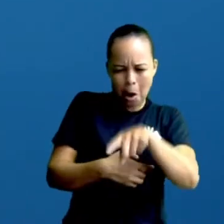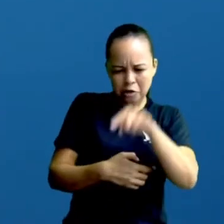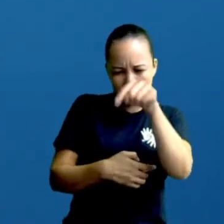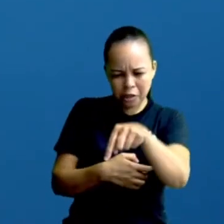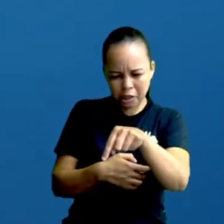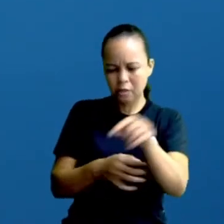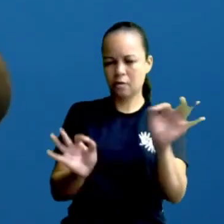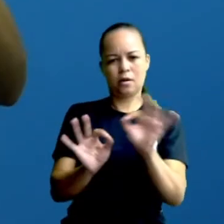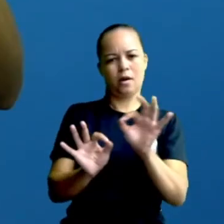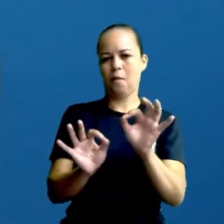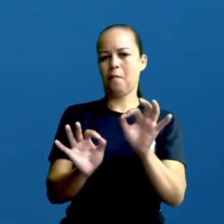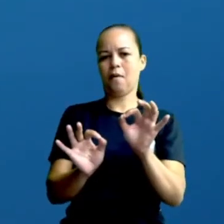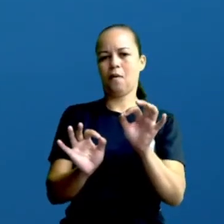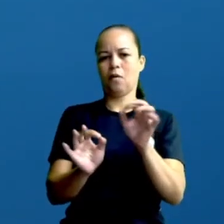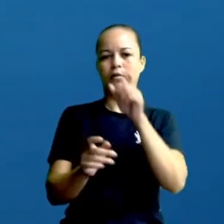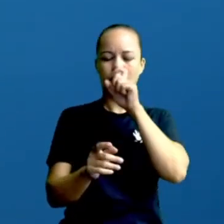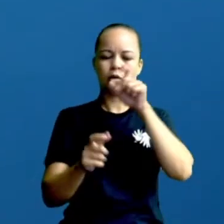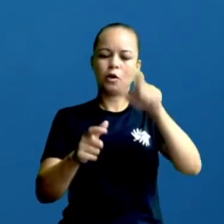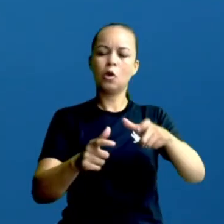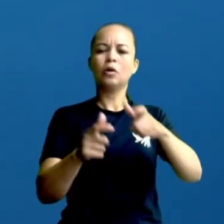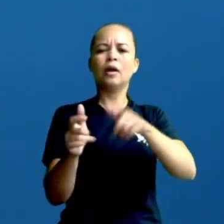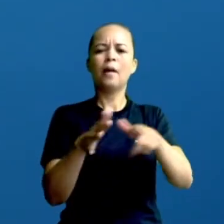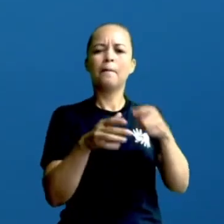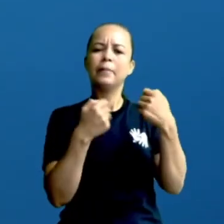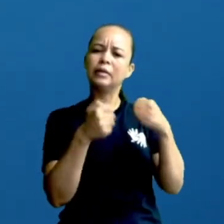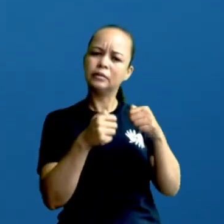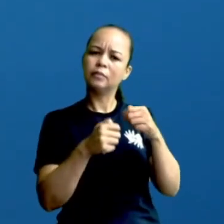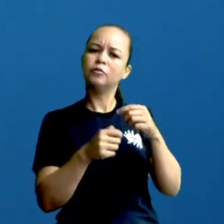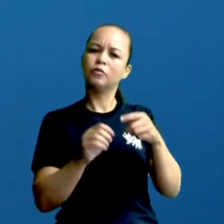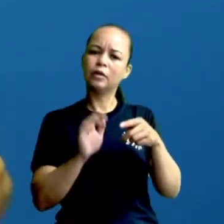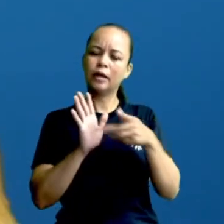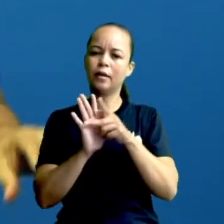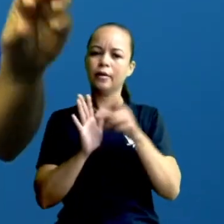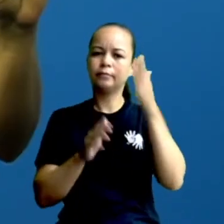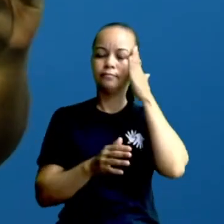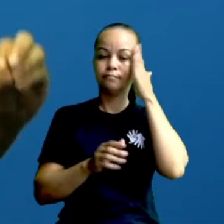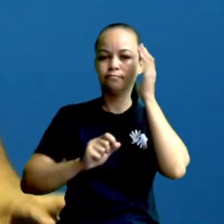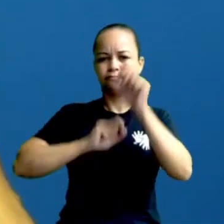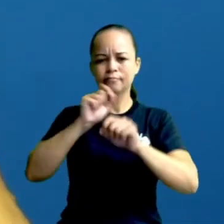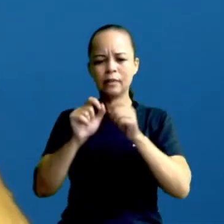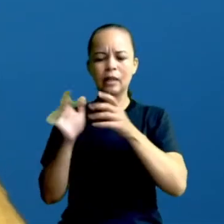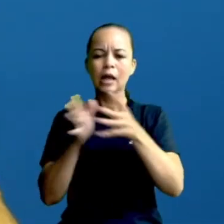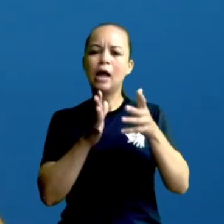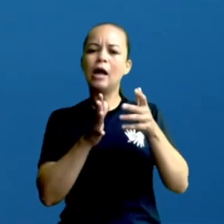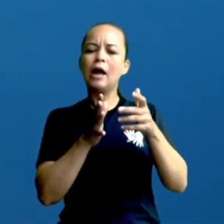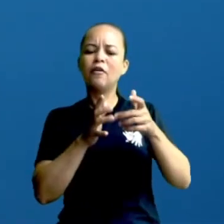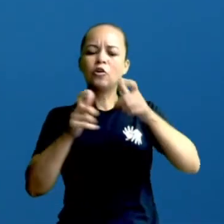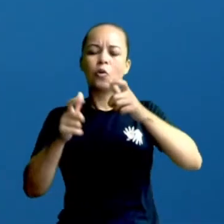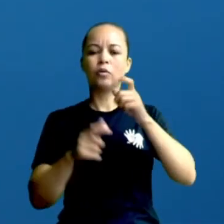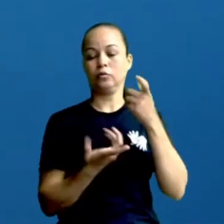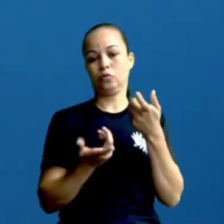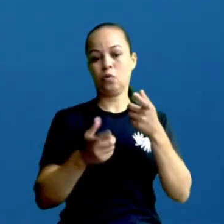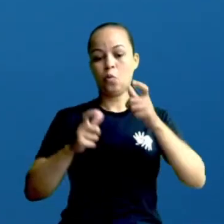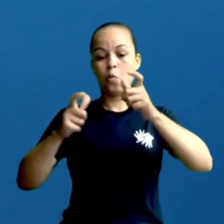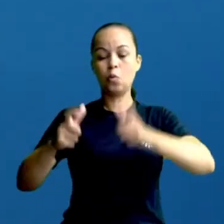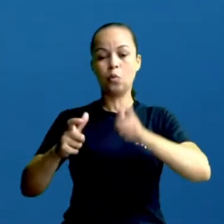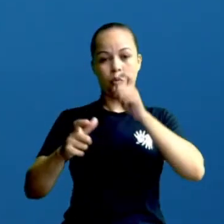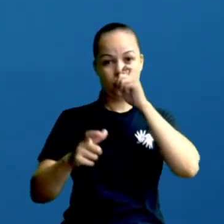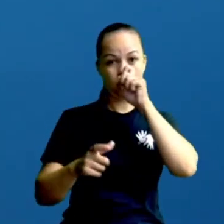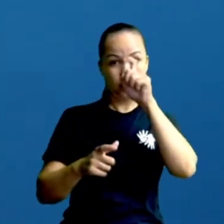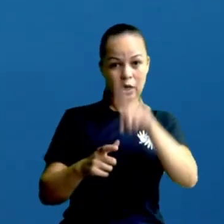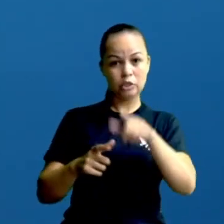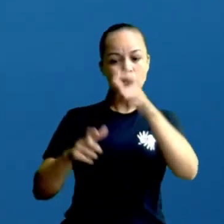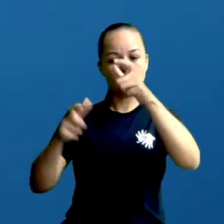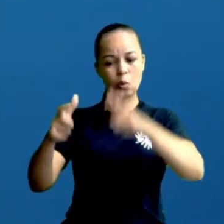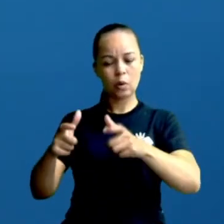de formiguinha, a gente não faz a nossa parte naquele lugarzinho ali, no pequeno, e que isso vai se transformar nas